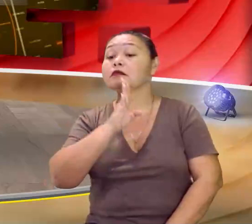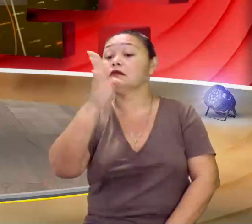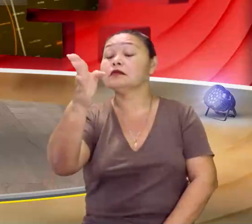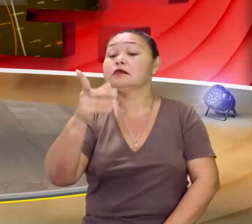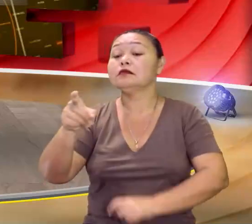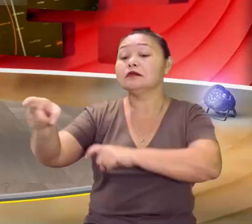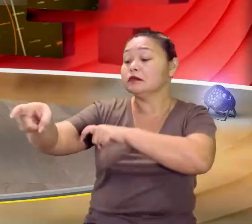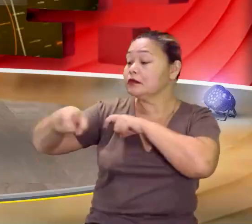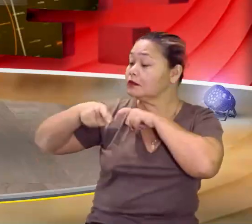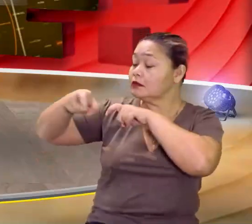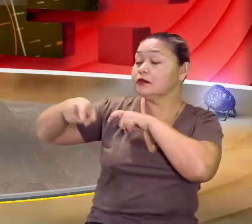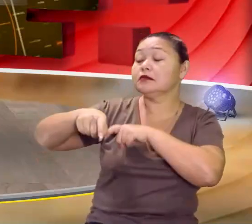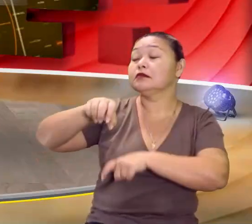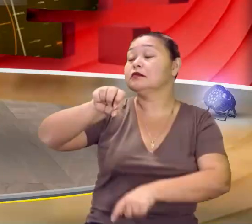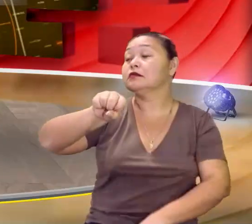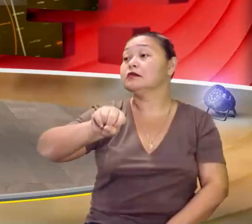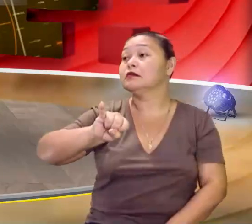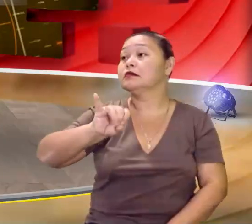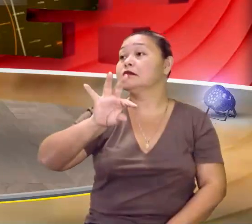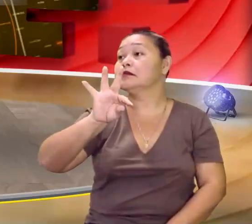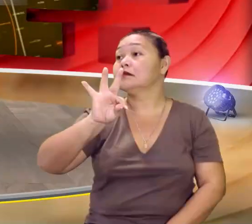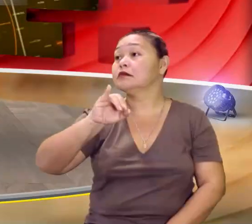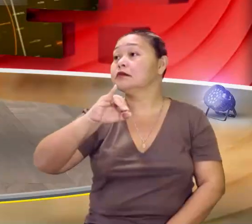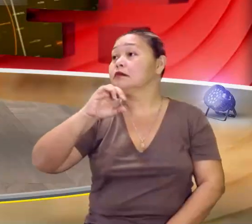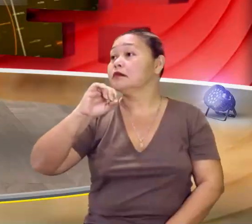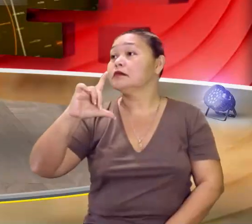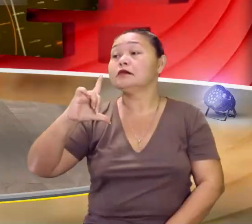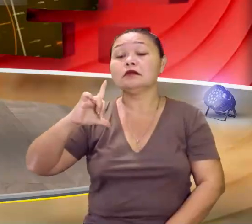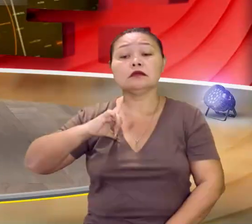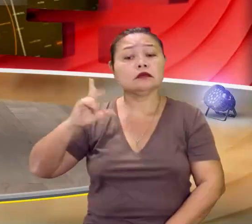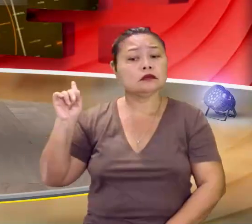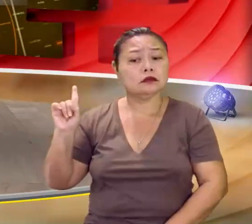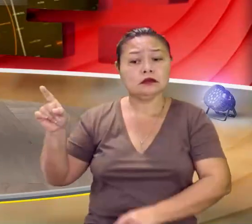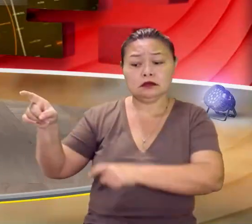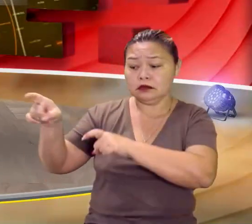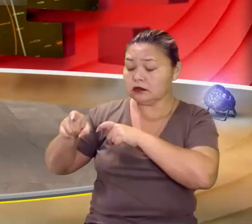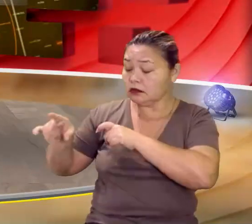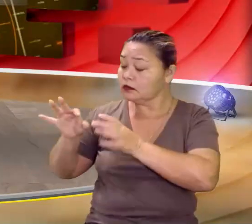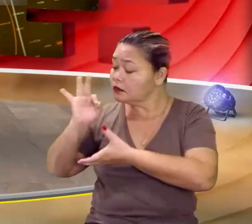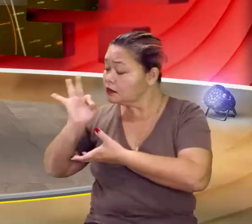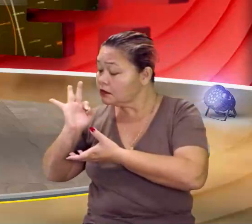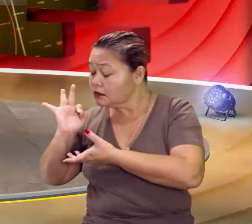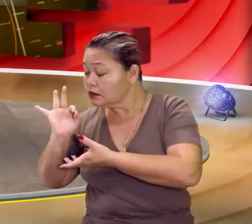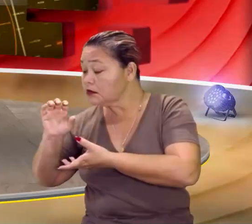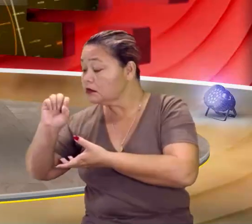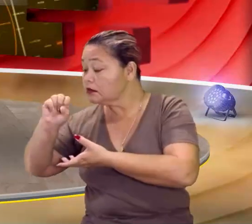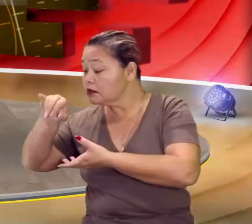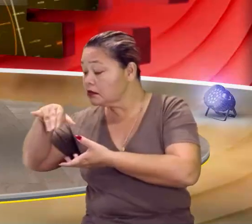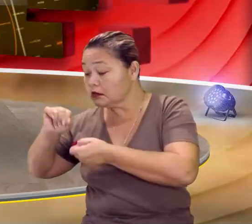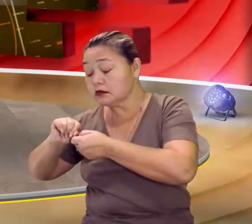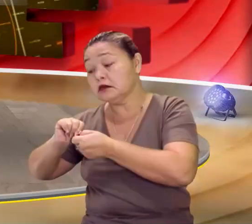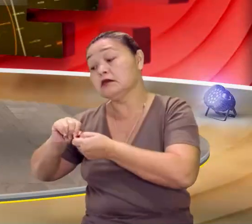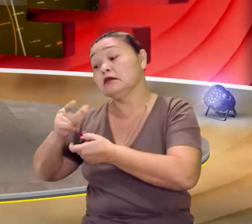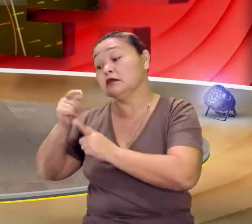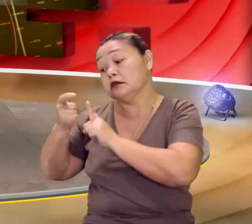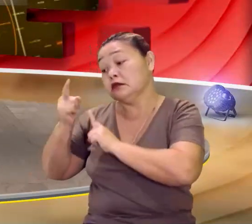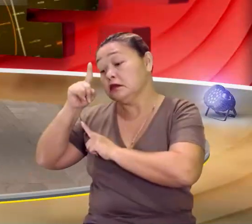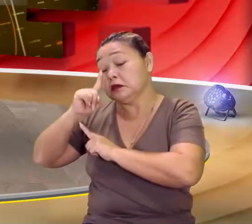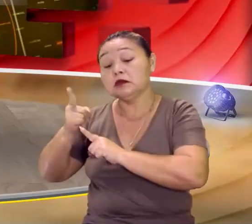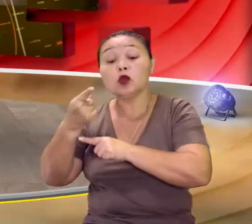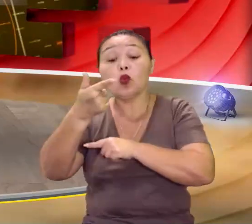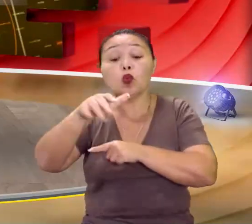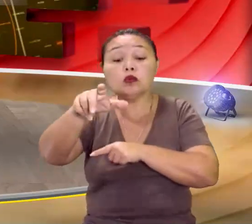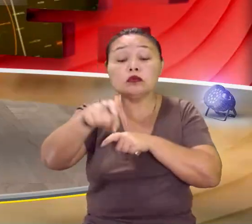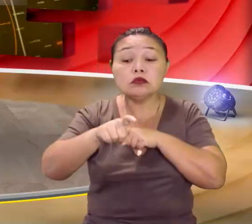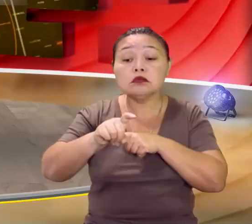sítios e percebe que em um sítio, fulano planta café, soja e milho. No outro